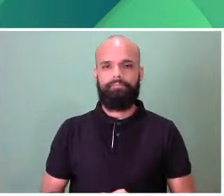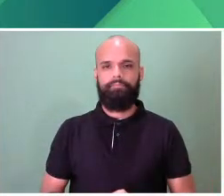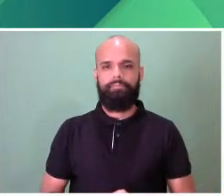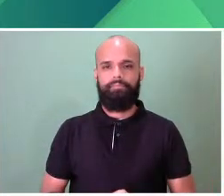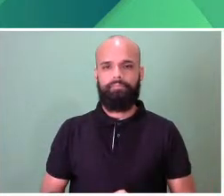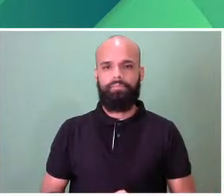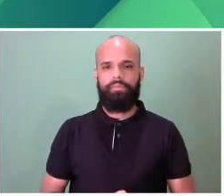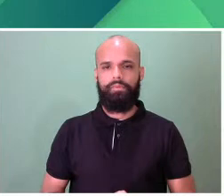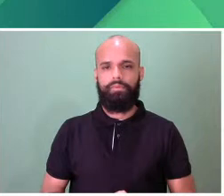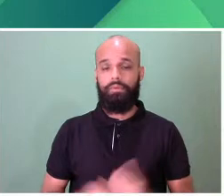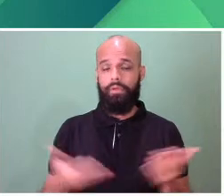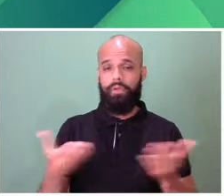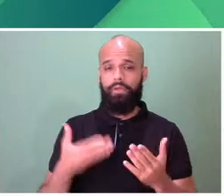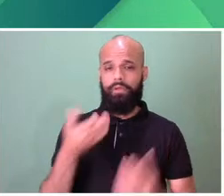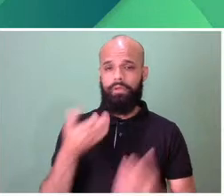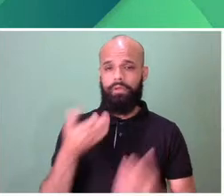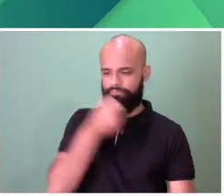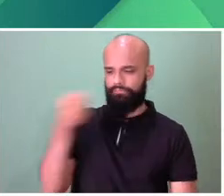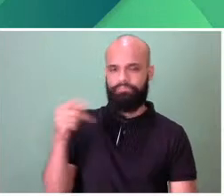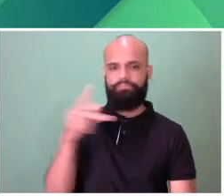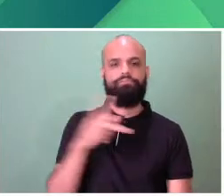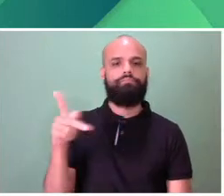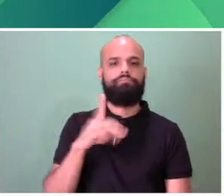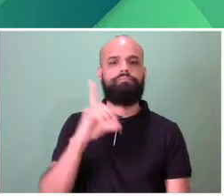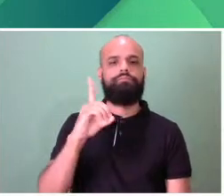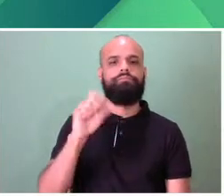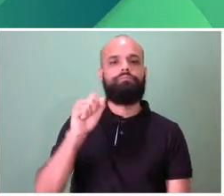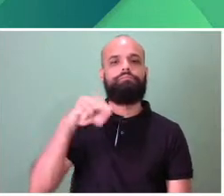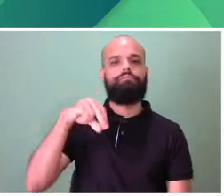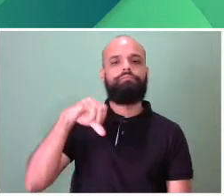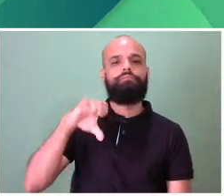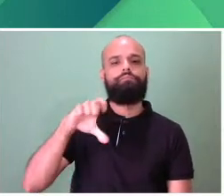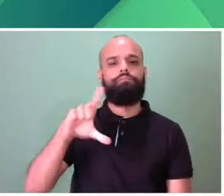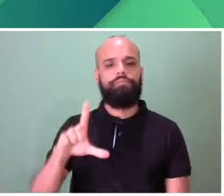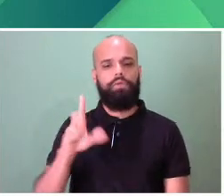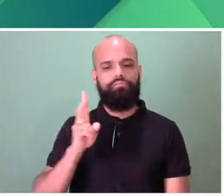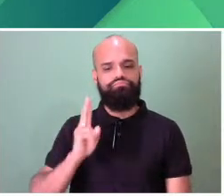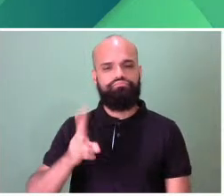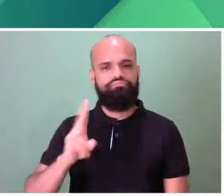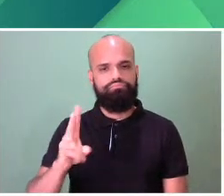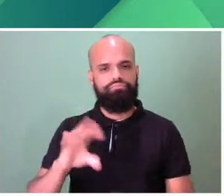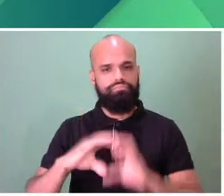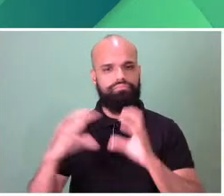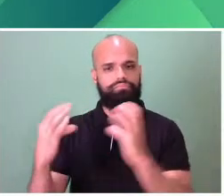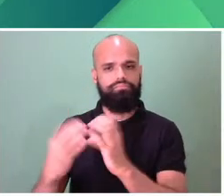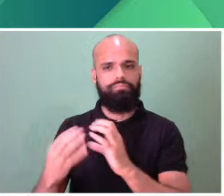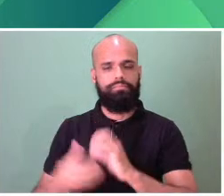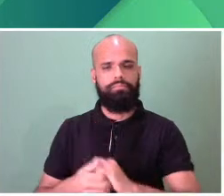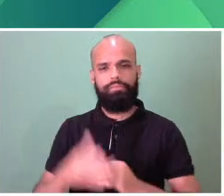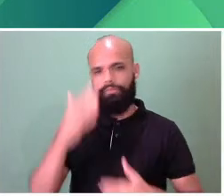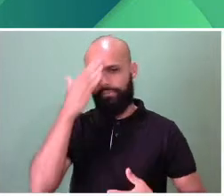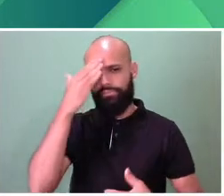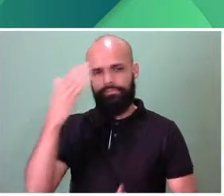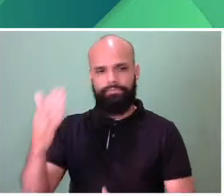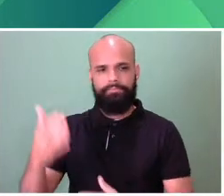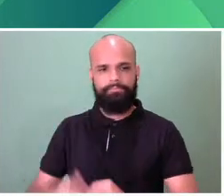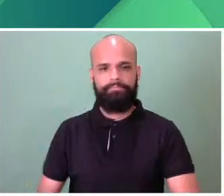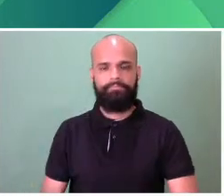Passamos para o professor Daniel Bellic, a continuidade do Congresso. Muito obrigado.